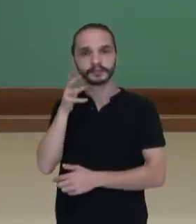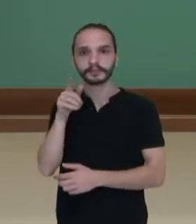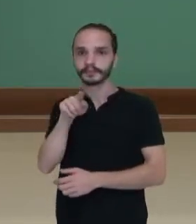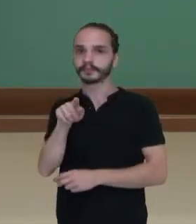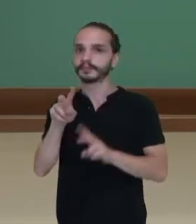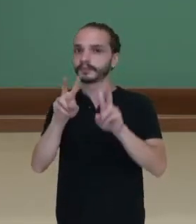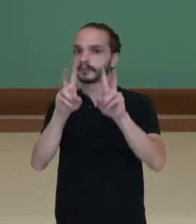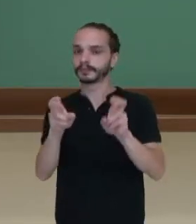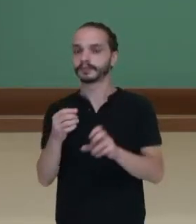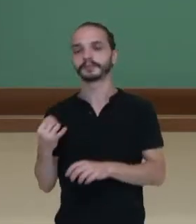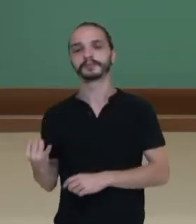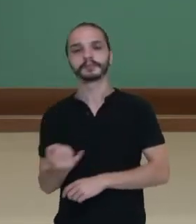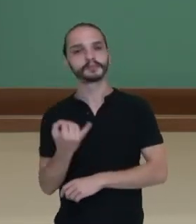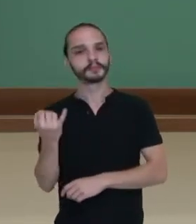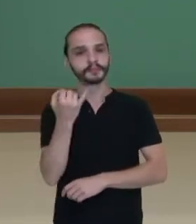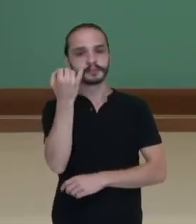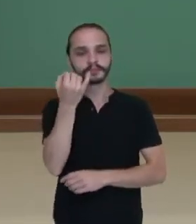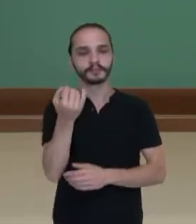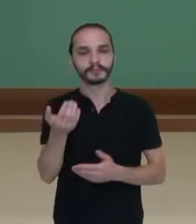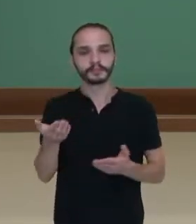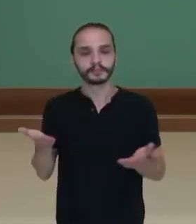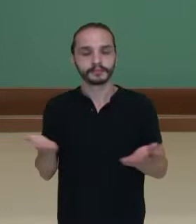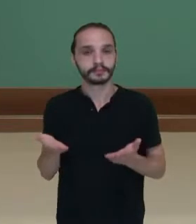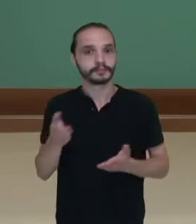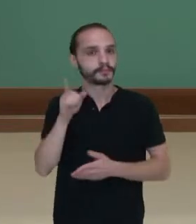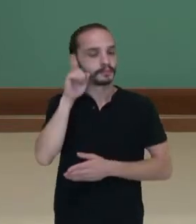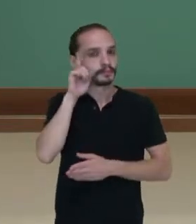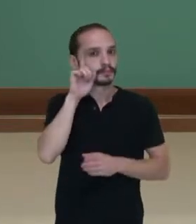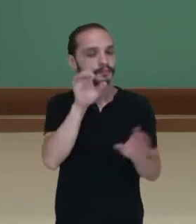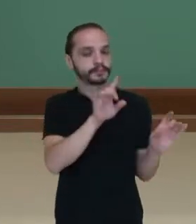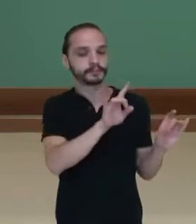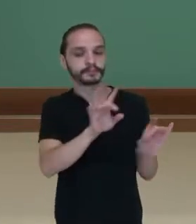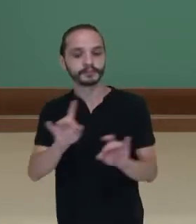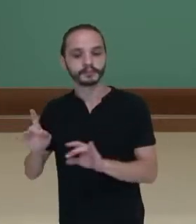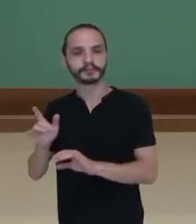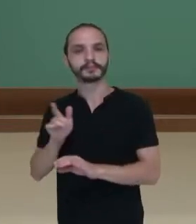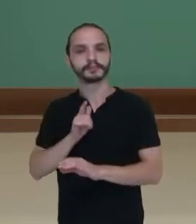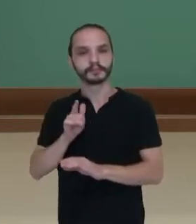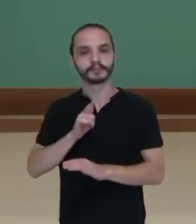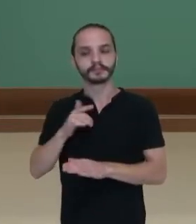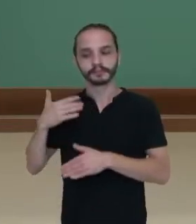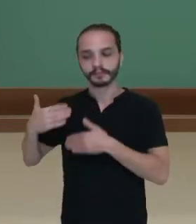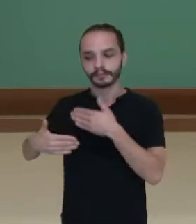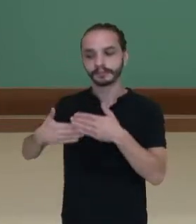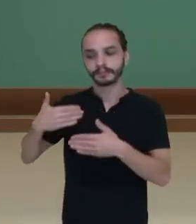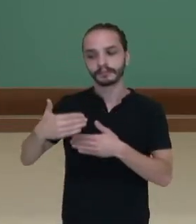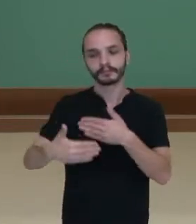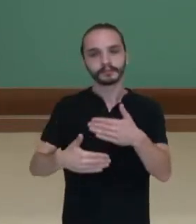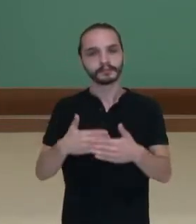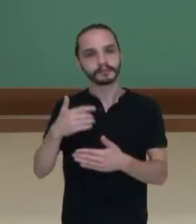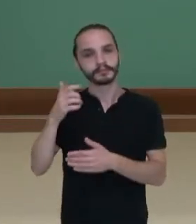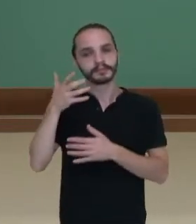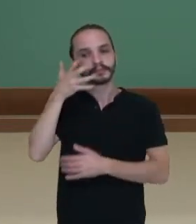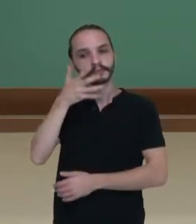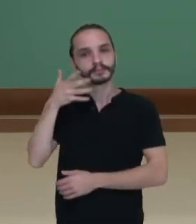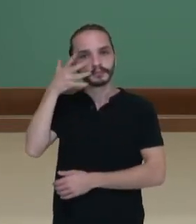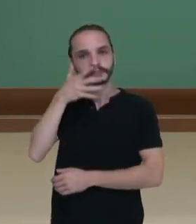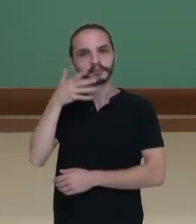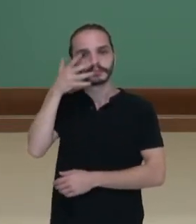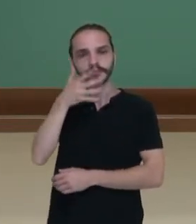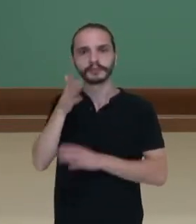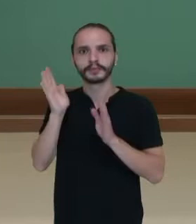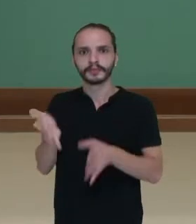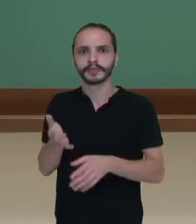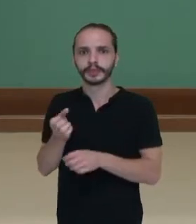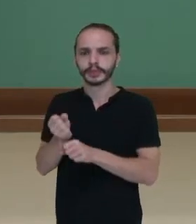tão importante no nosso dia a dia. Tem uma trajetória, a oratória ela tem uma trajetória de milhares